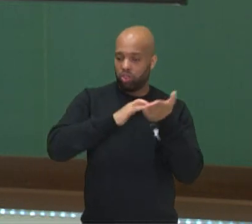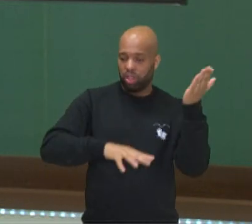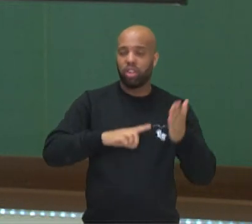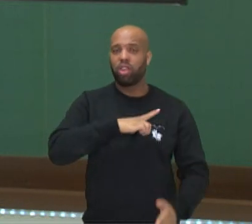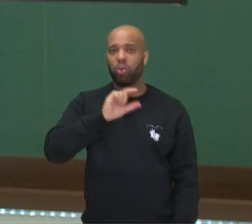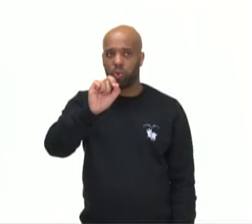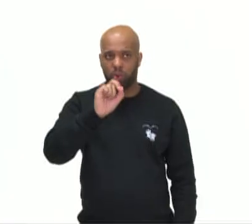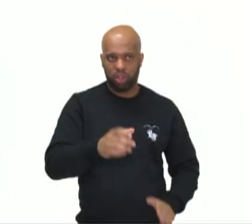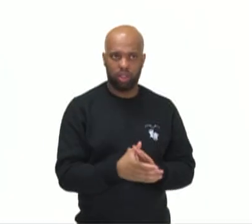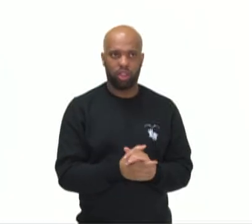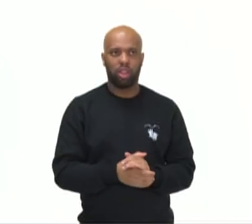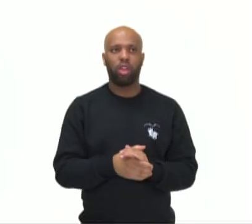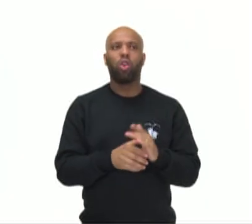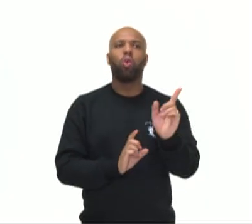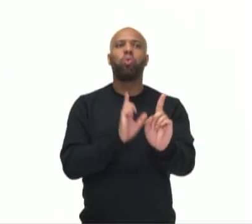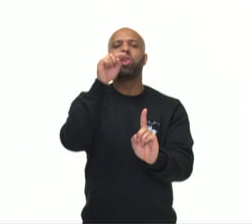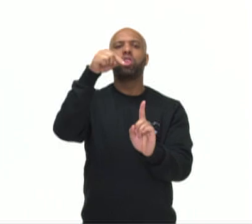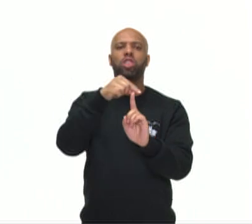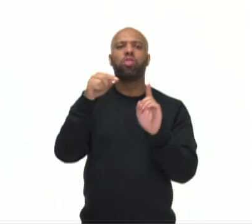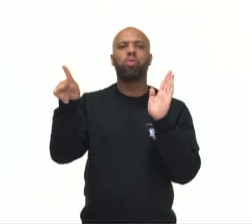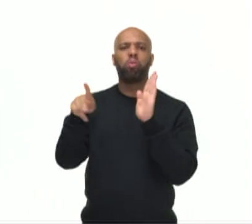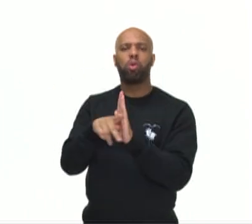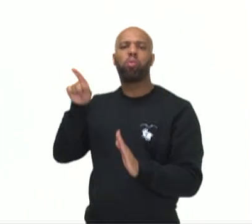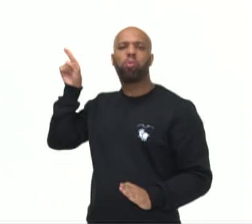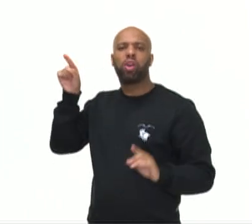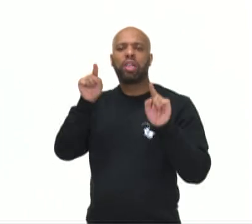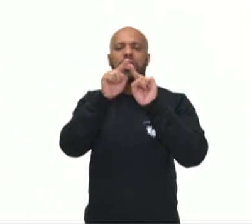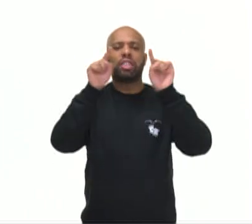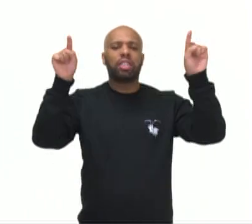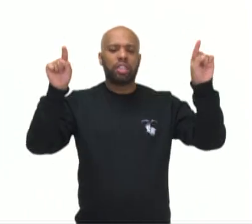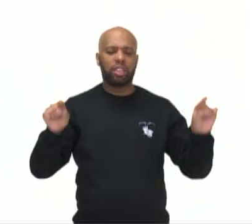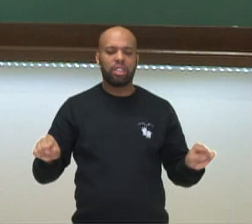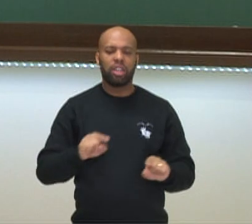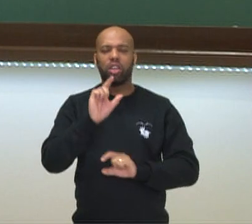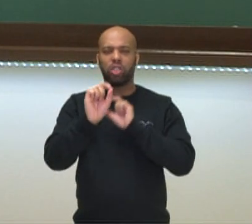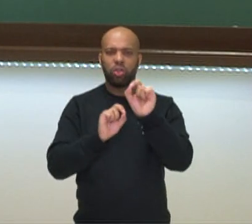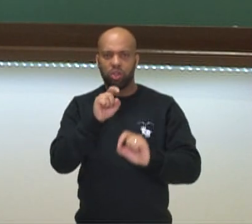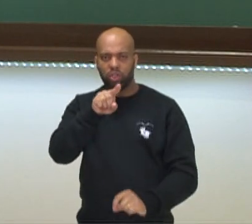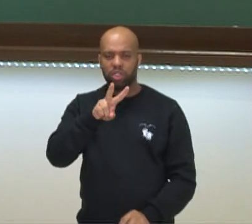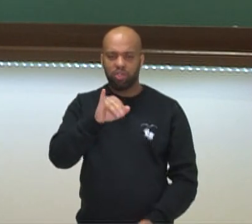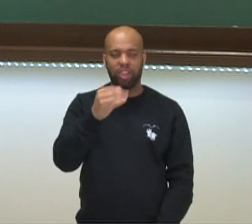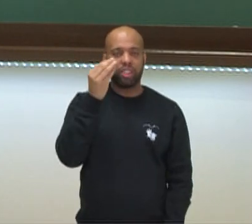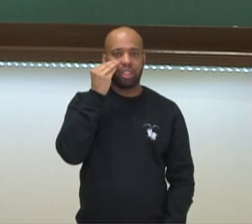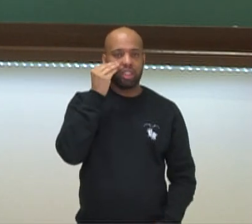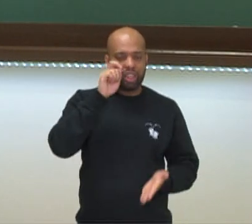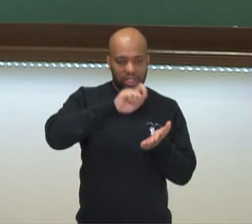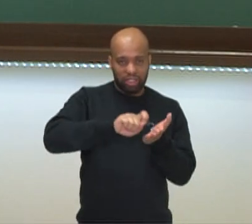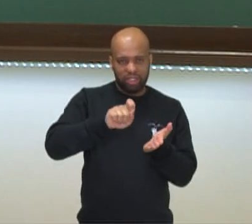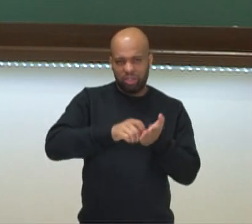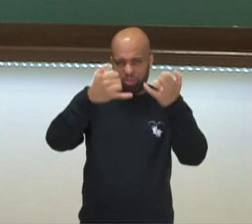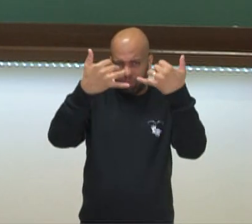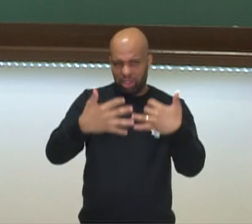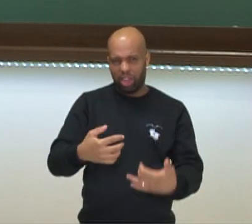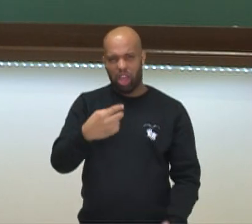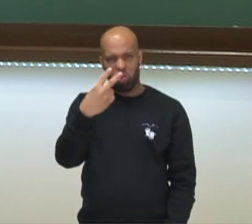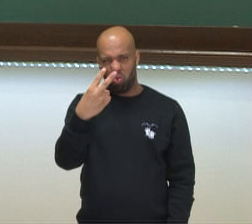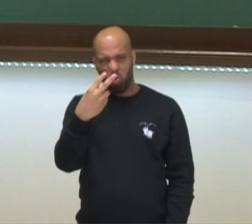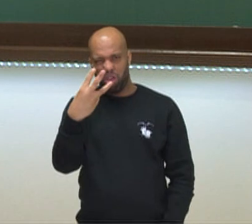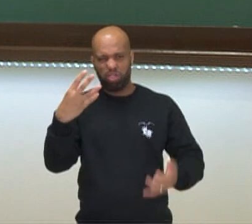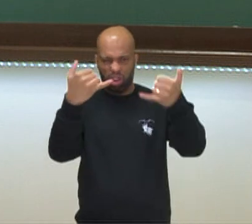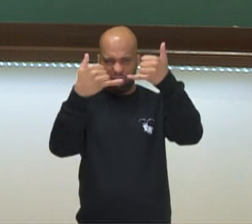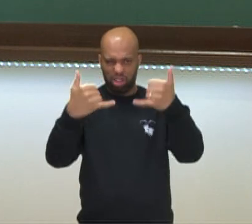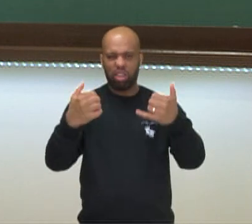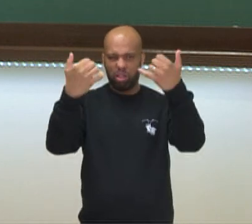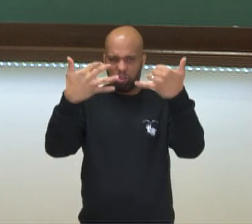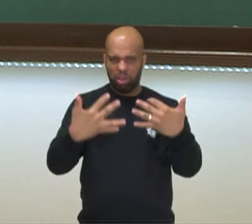atividade, qual é a finalidade dessa charge? Então, agora vocês vão tentar escrever aí 2 ou 3 linhas explicando, né, qual